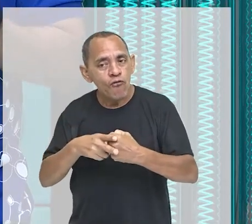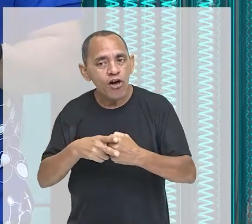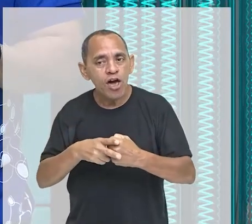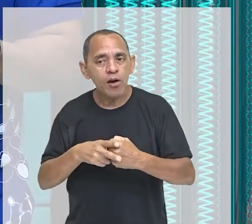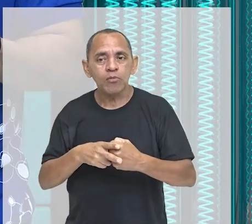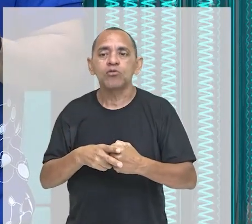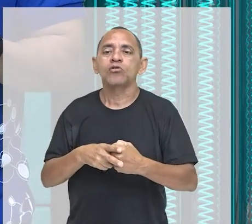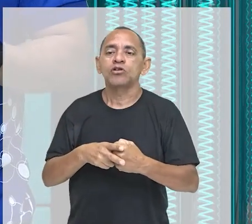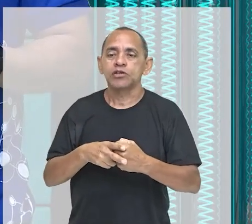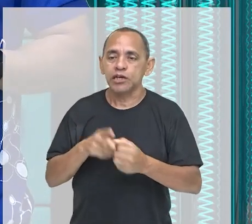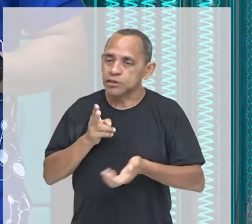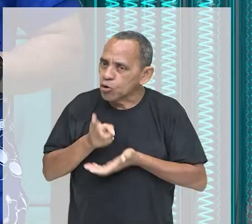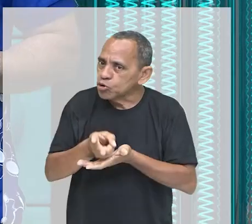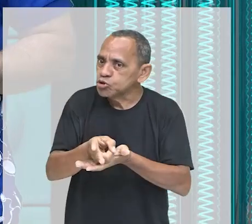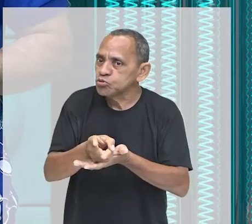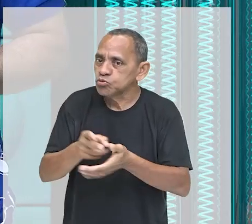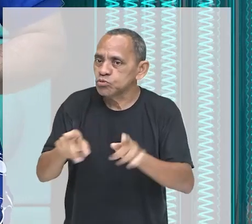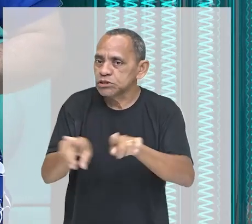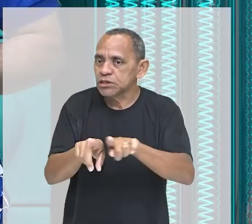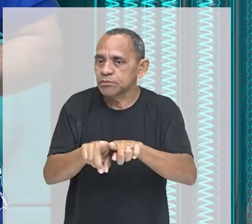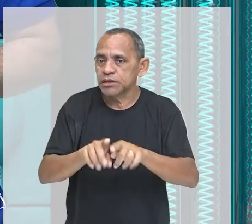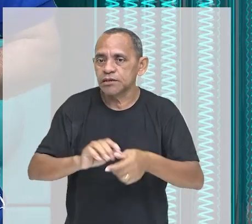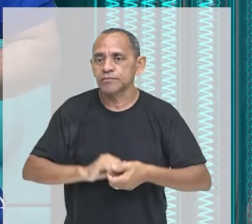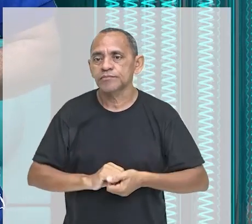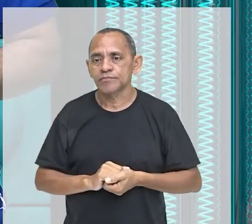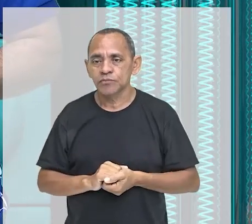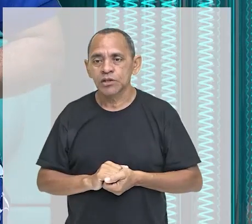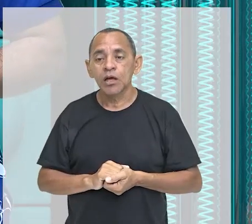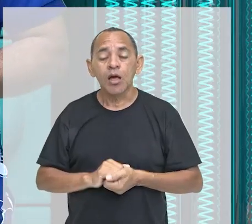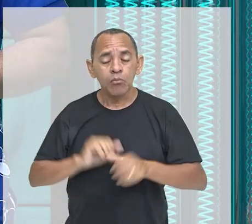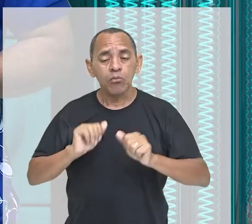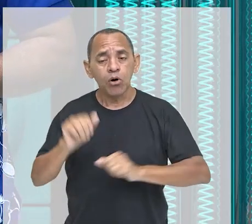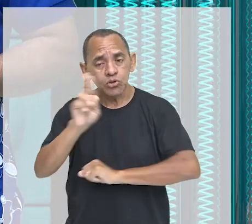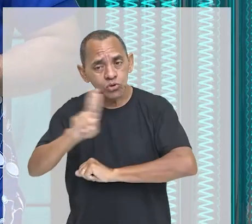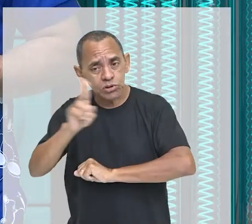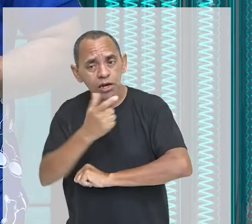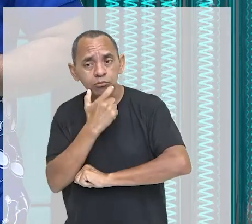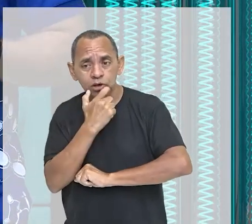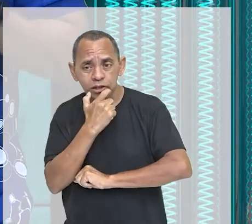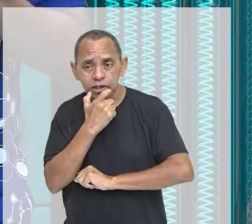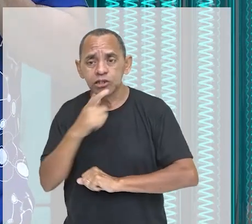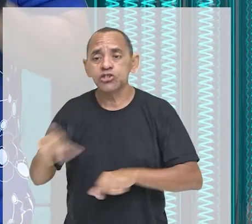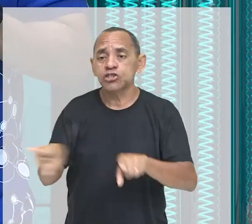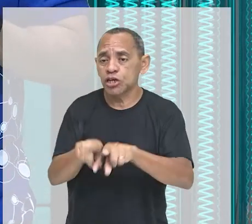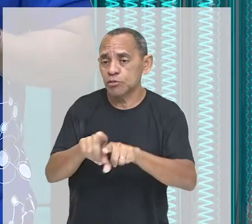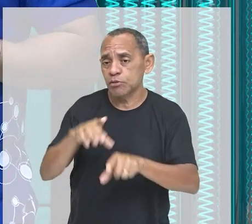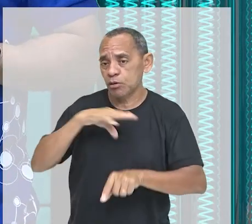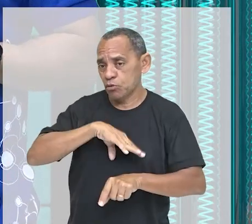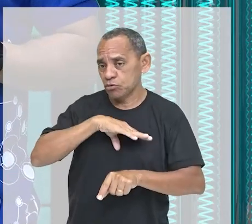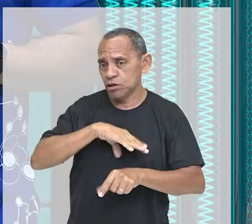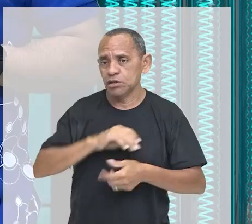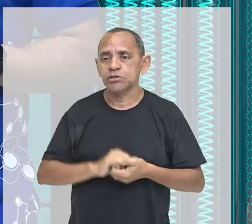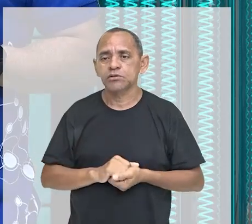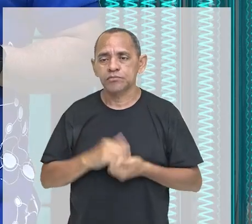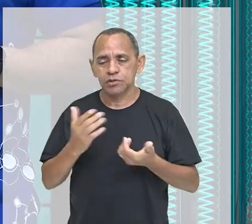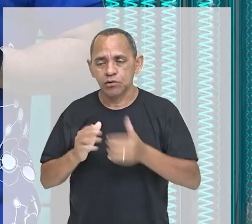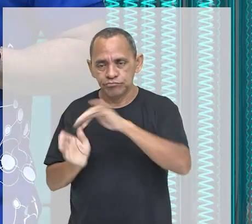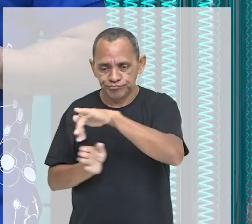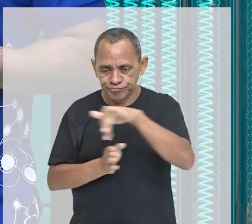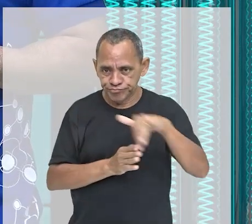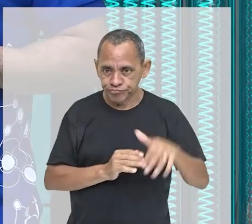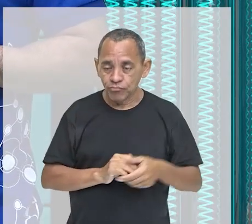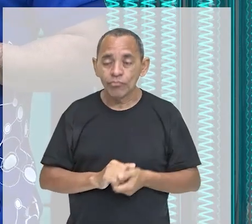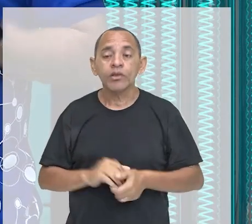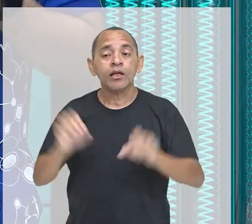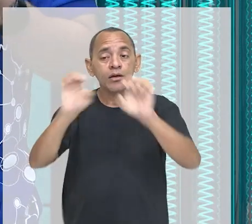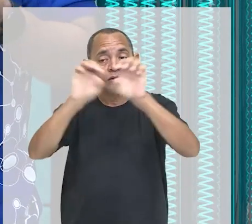infinitivo é aquele que não foi conjugado. Isso eu posso utilizar para a língua portuguesa, tanto para a língua inglesa, ok? Então, nessa estrutura da condicional do tipo